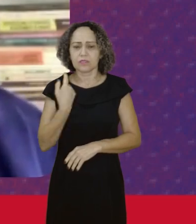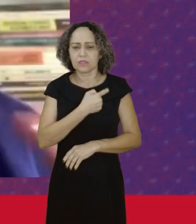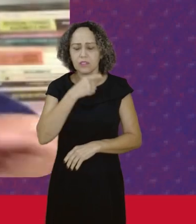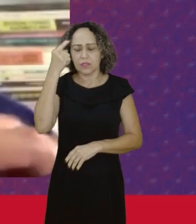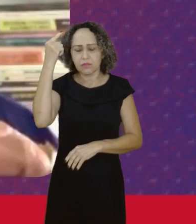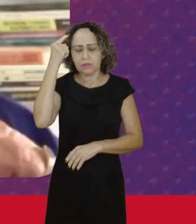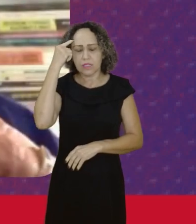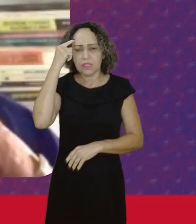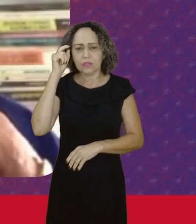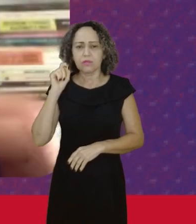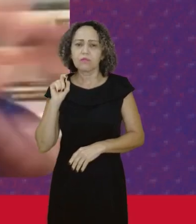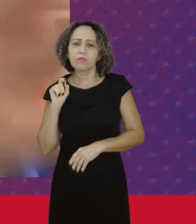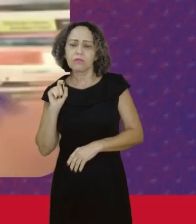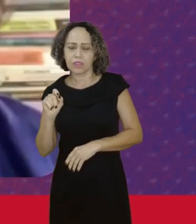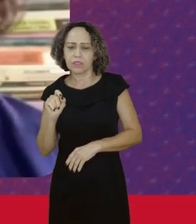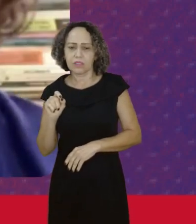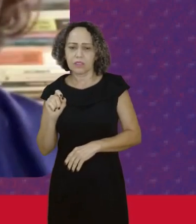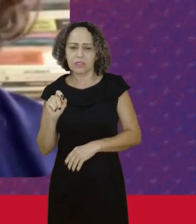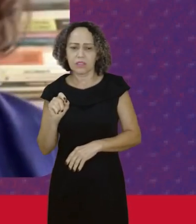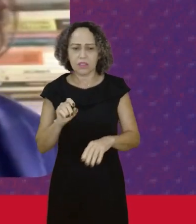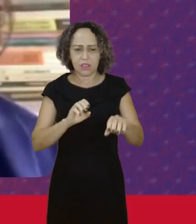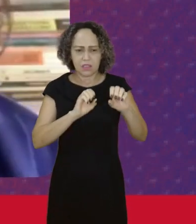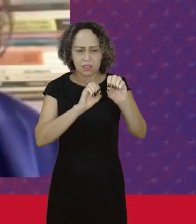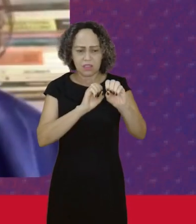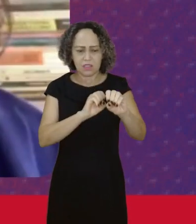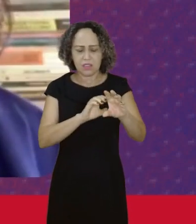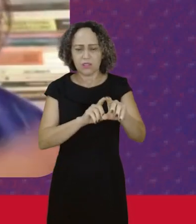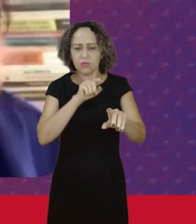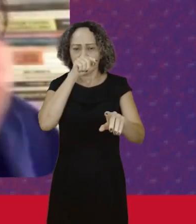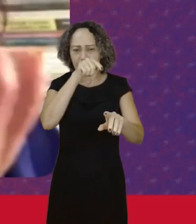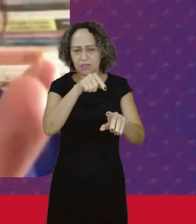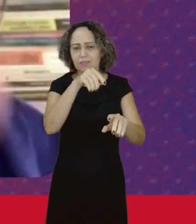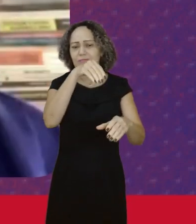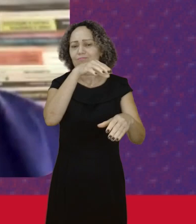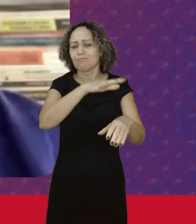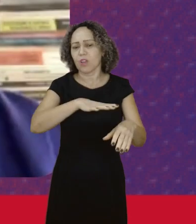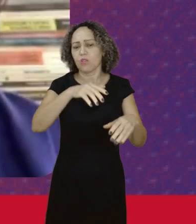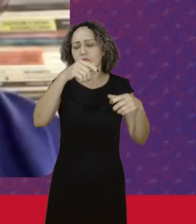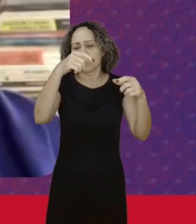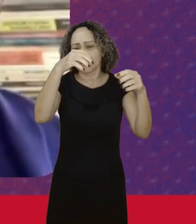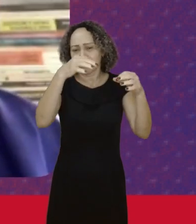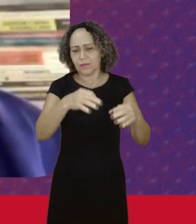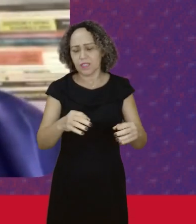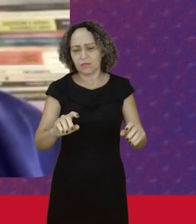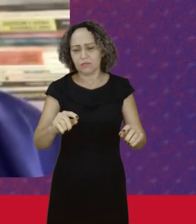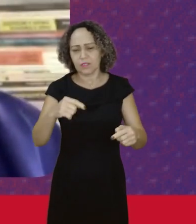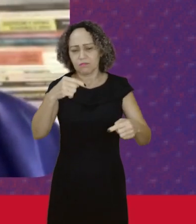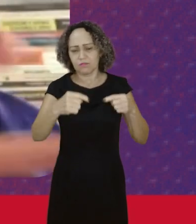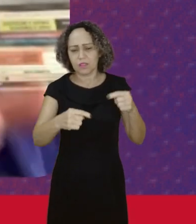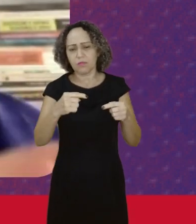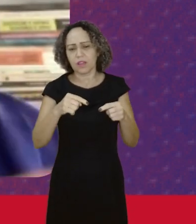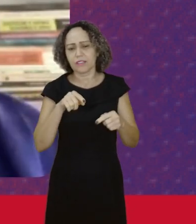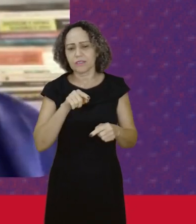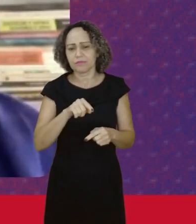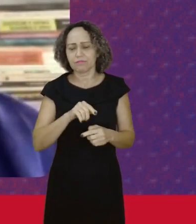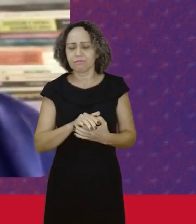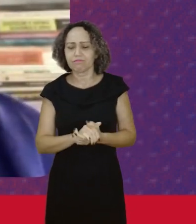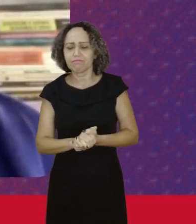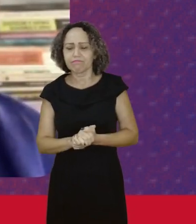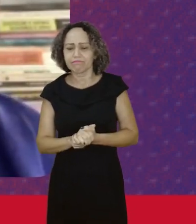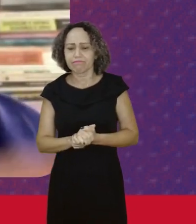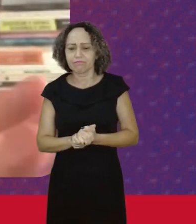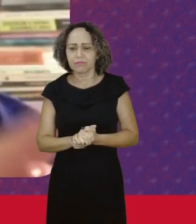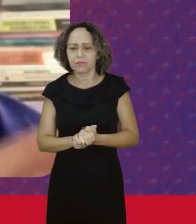pensemos no lugar da educação nesse debate. Eu, na segunda aula, em seguida, vou